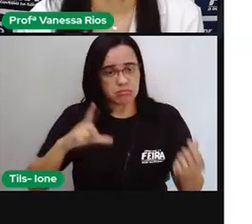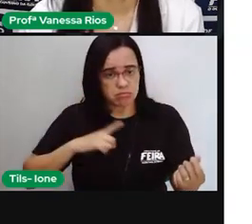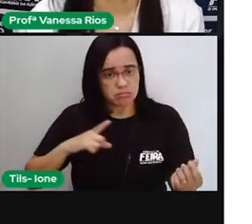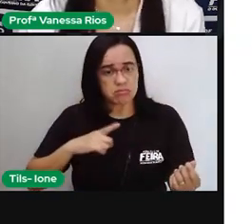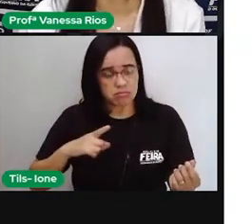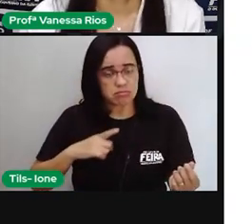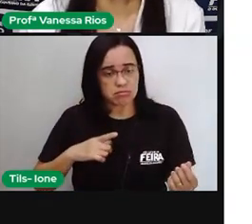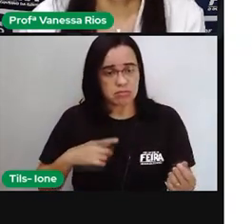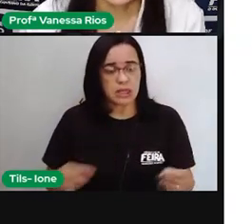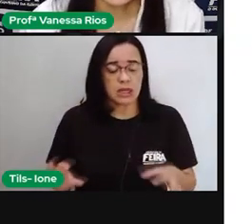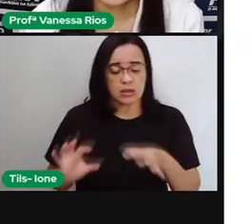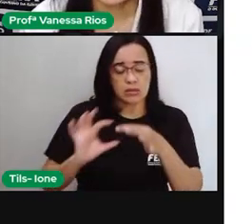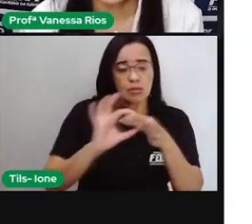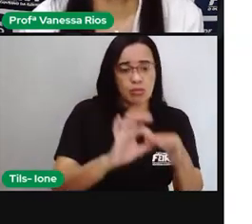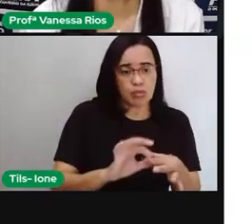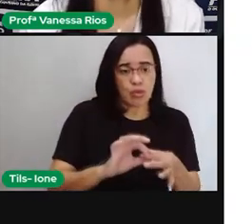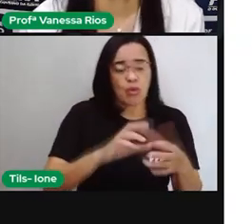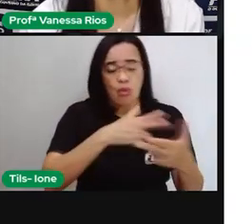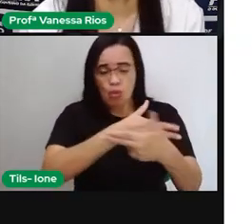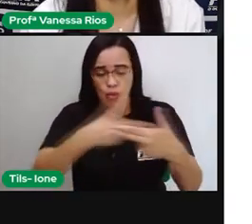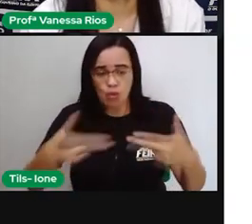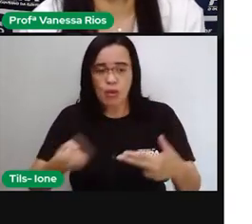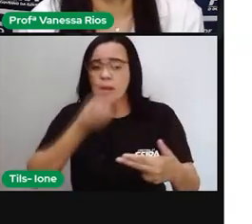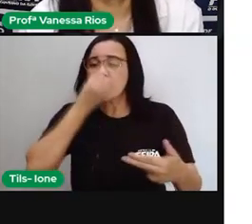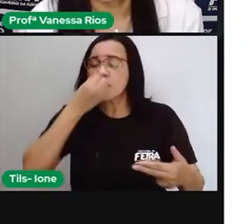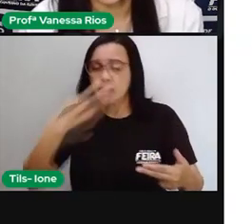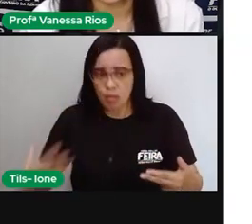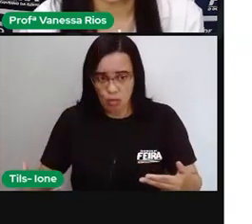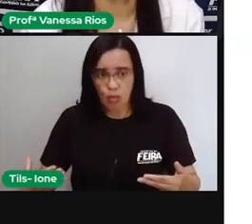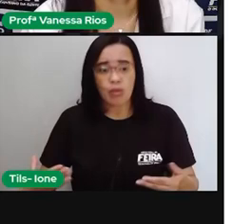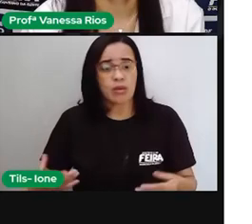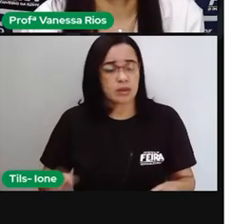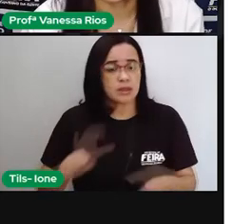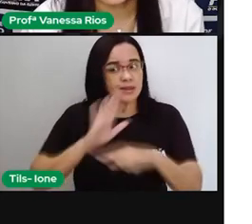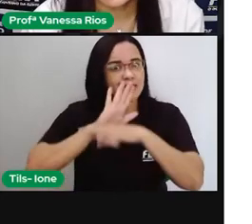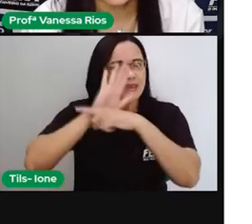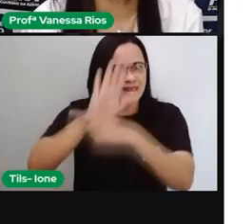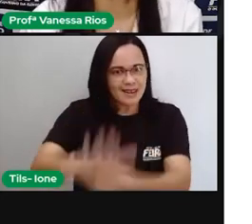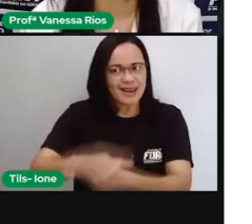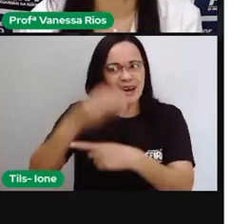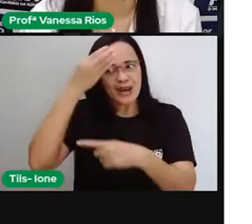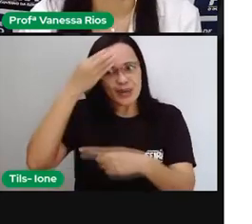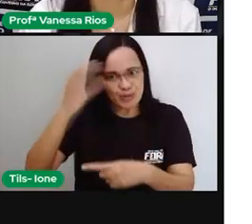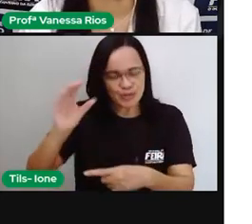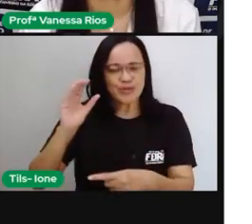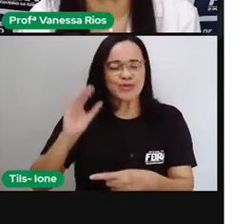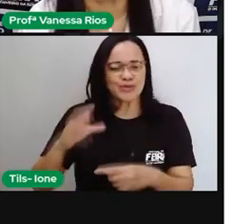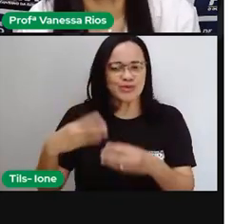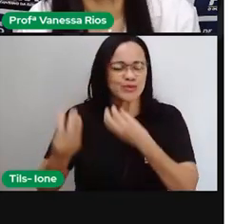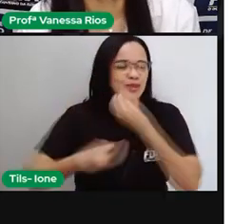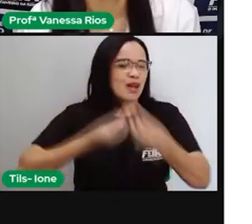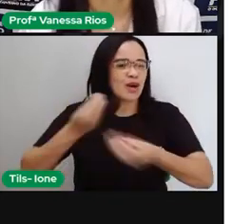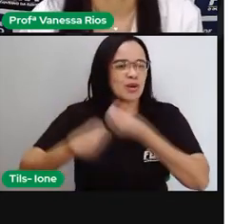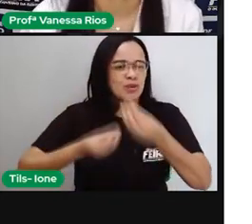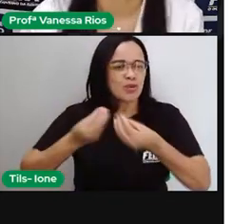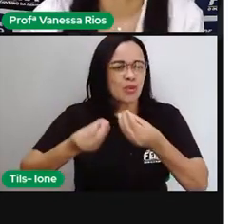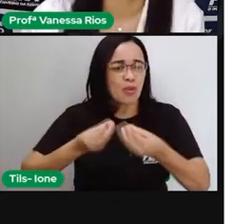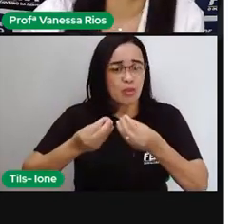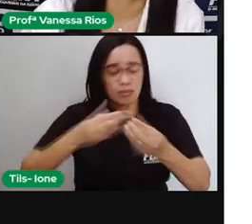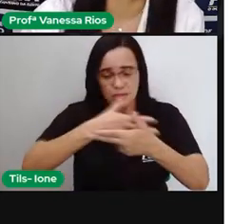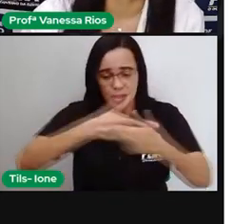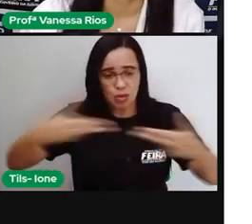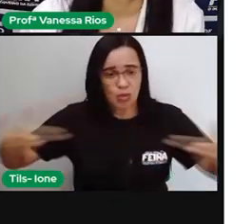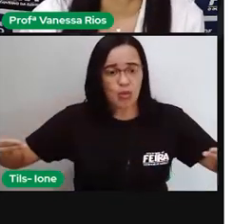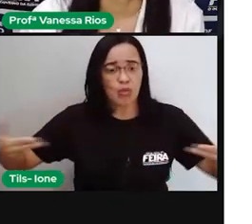a junção de coisas boas que fazem com que a nossa cultura seja tão rica nos alimentos, na